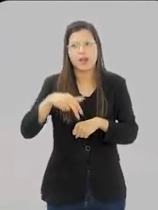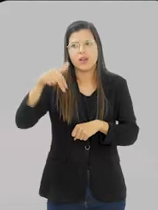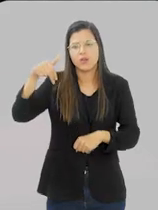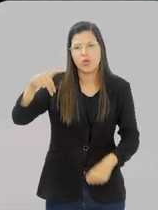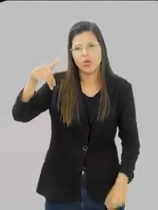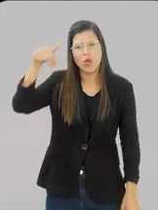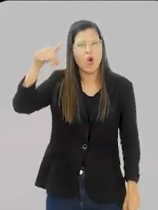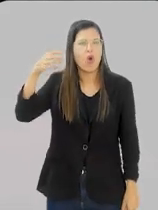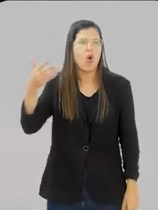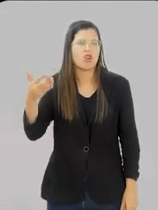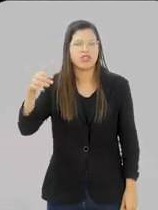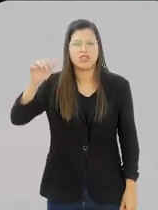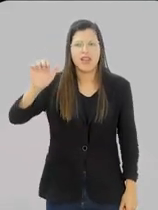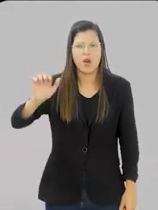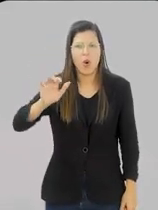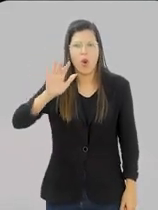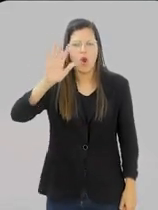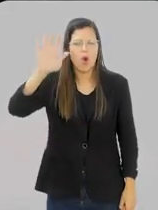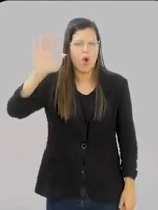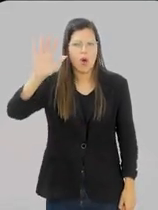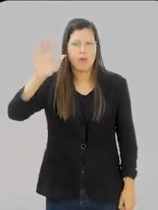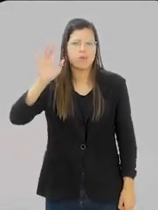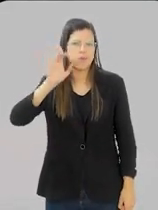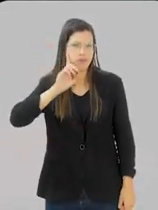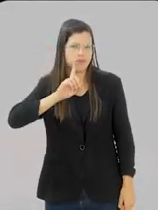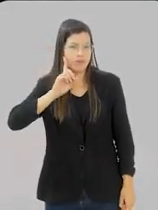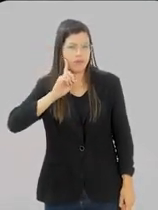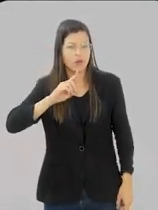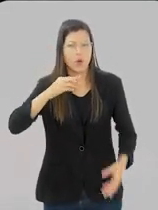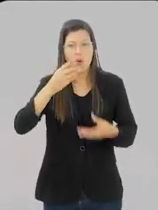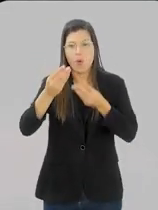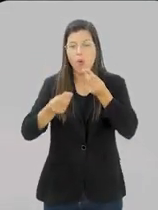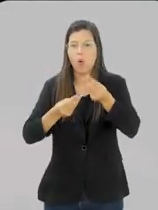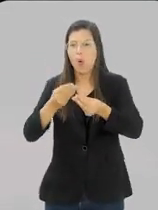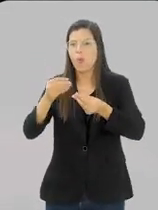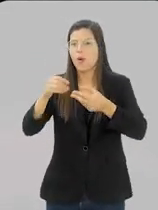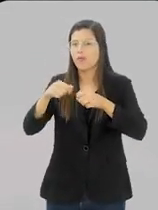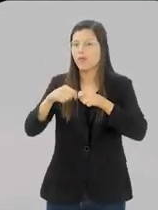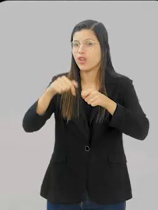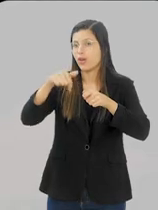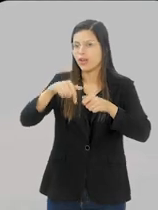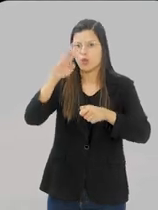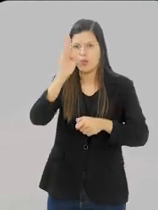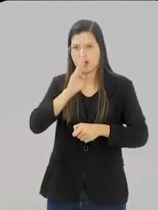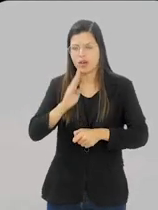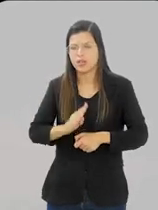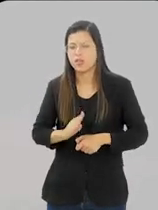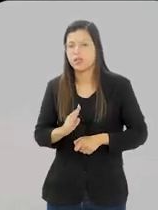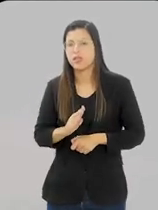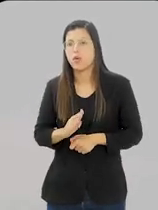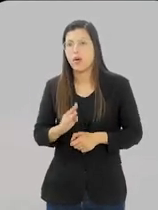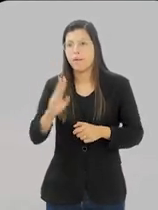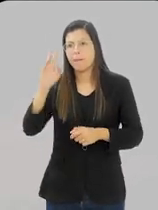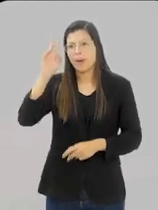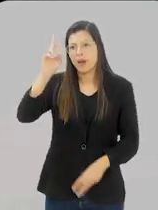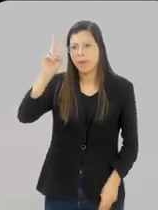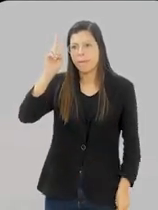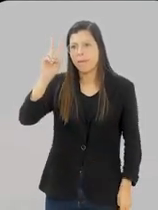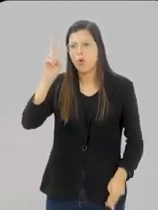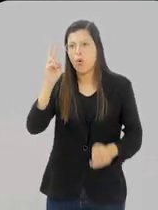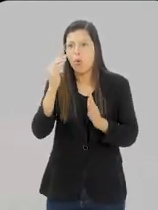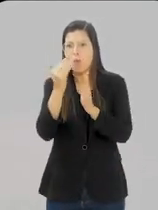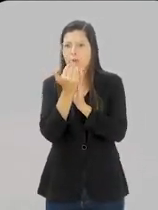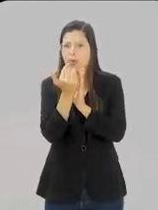do norte da Europa, dos Estados Unidos e como é tratado aqui no Brasil. E aí me remeteu até